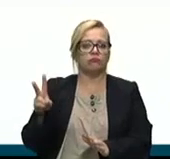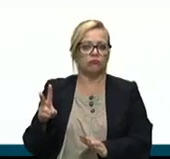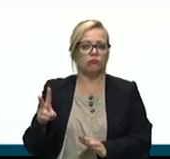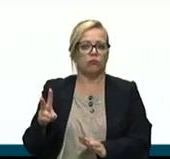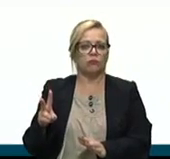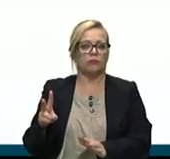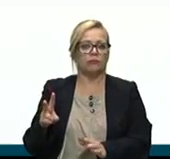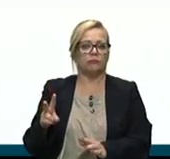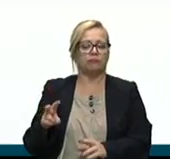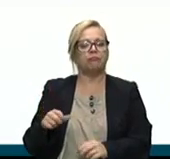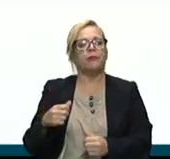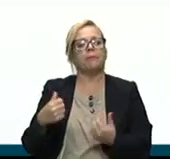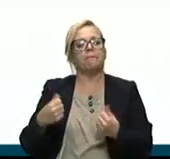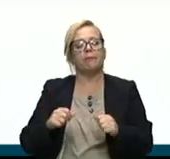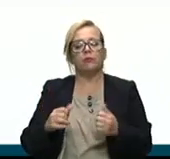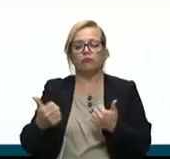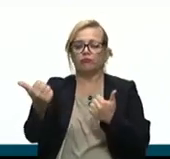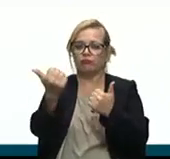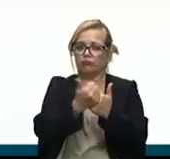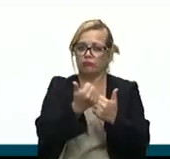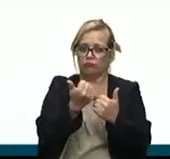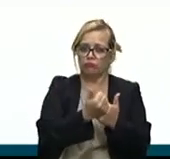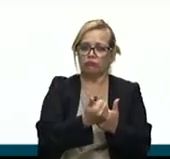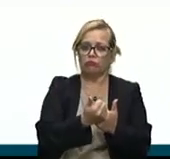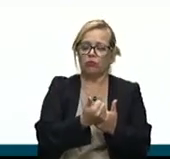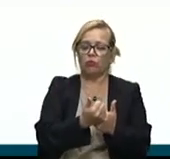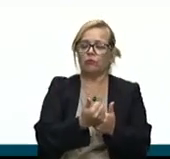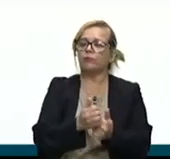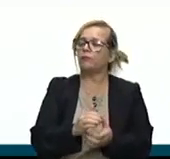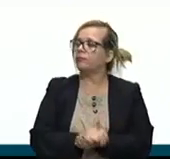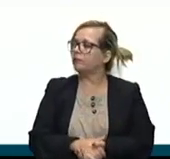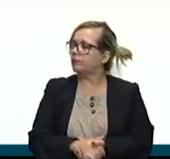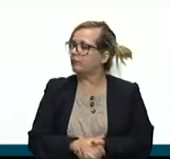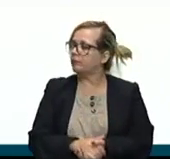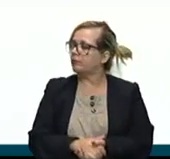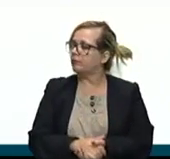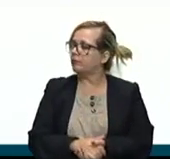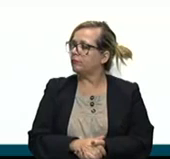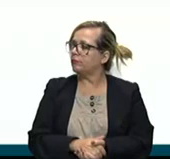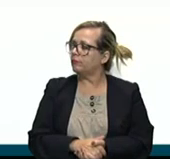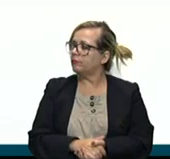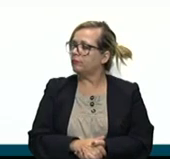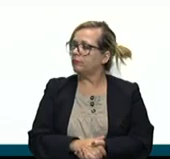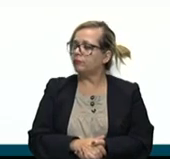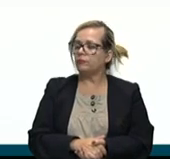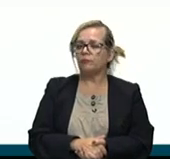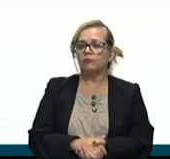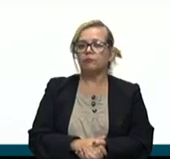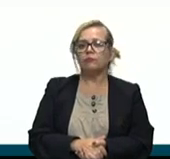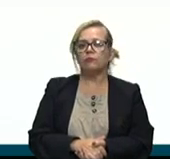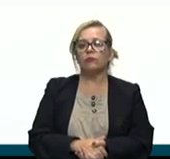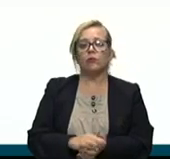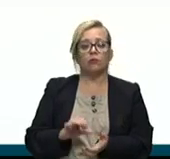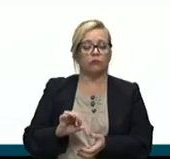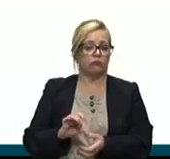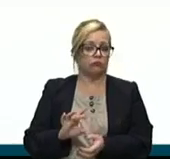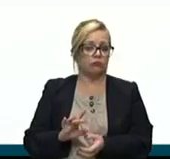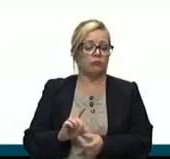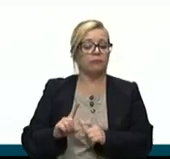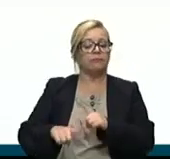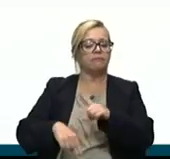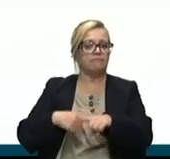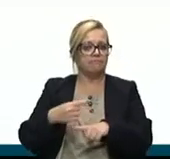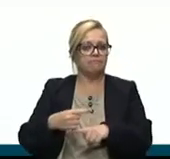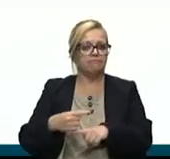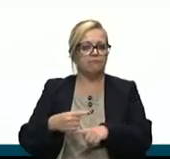19,5, no lugar de SQ de x, 5, e no lugar de SQ de y, 78,75. Então, primeiro substitui.